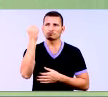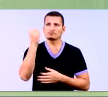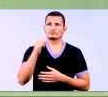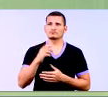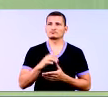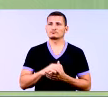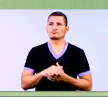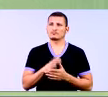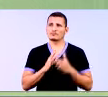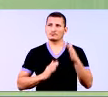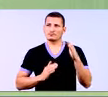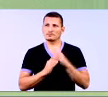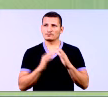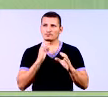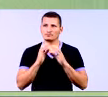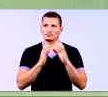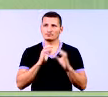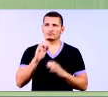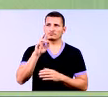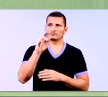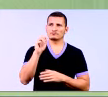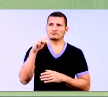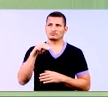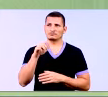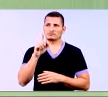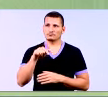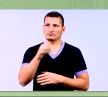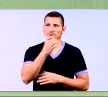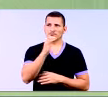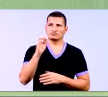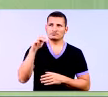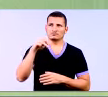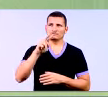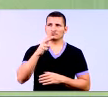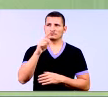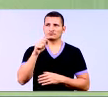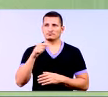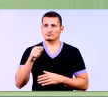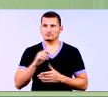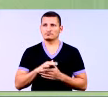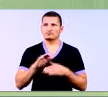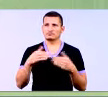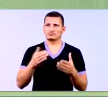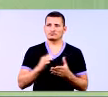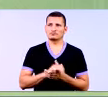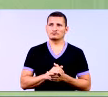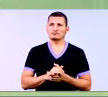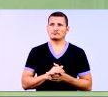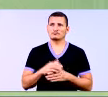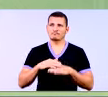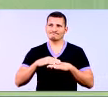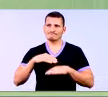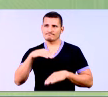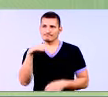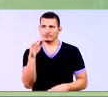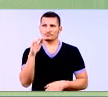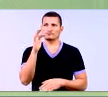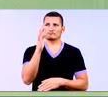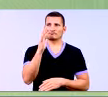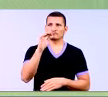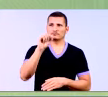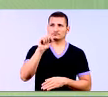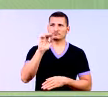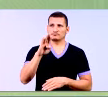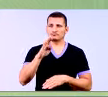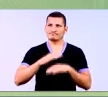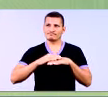me limita a comunicação com a memória é esse 100 MHz. Portanto, quanto maior o meu FSB, ou quanto maior o clock